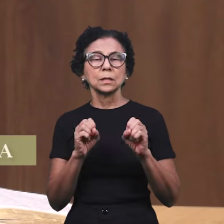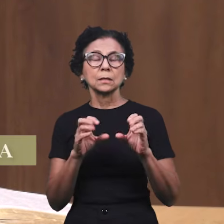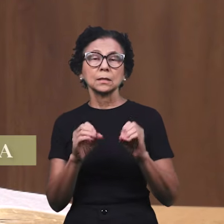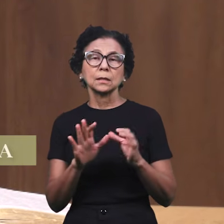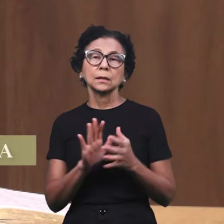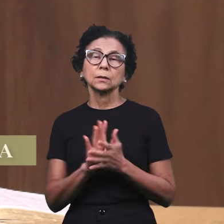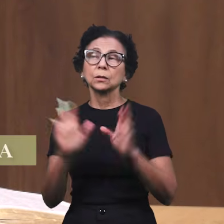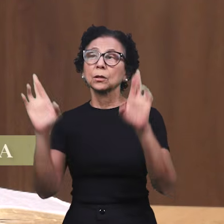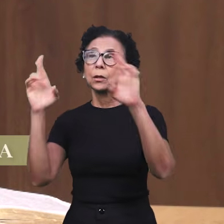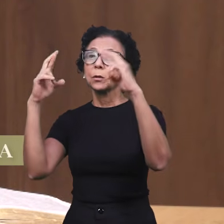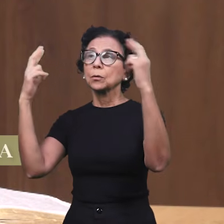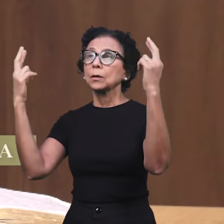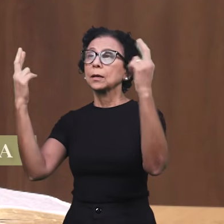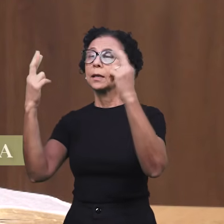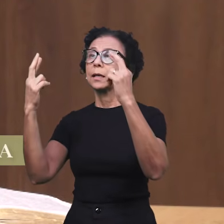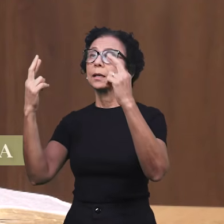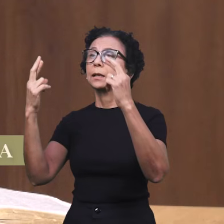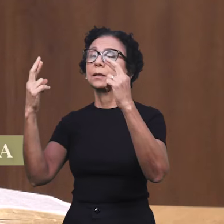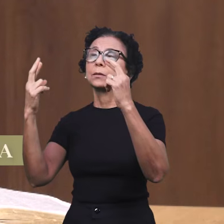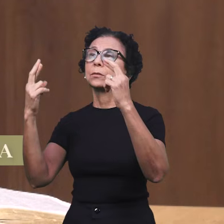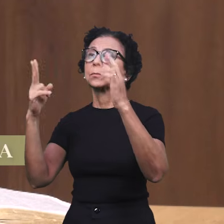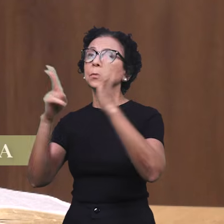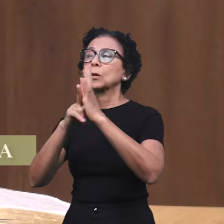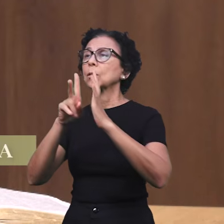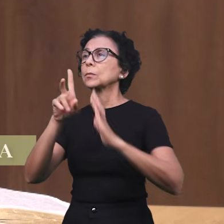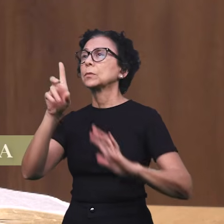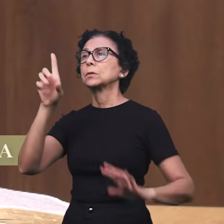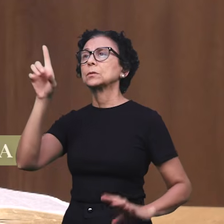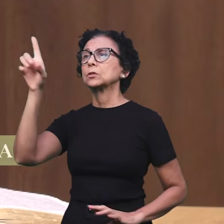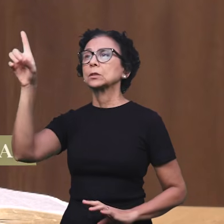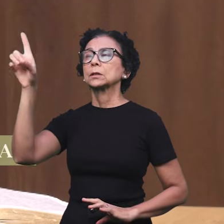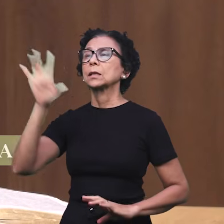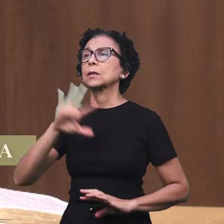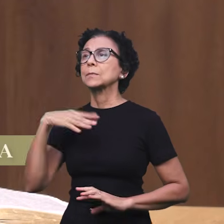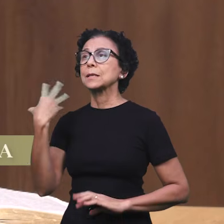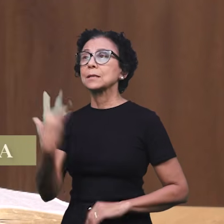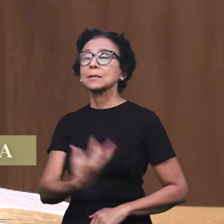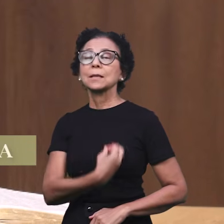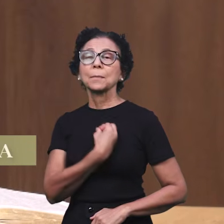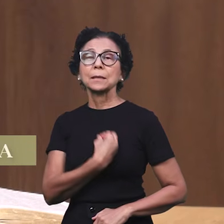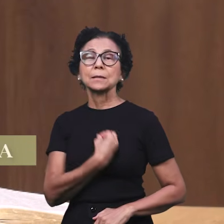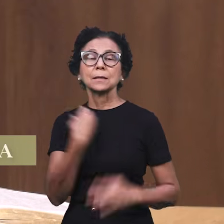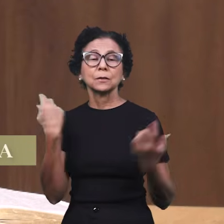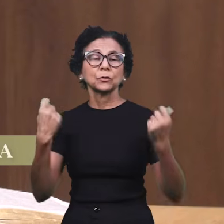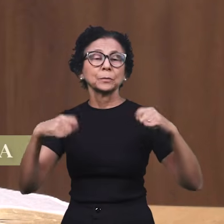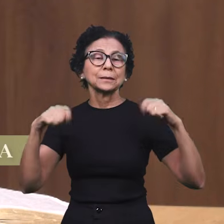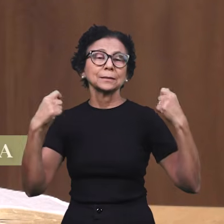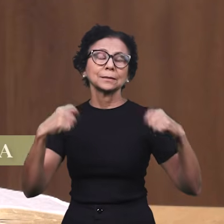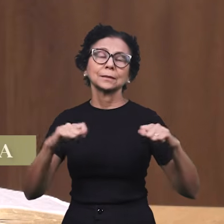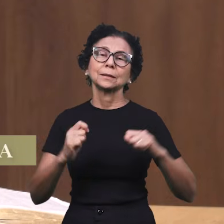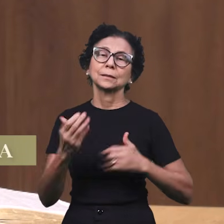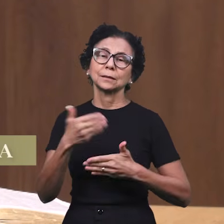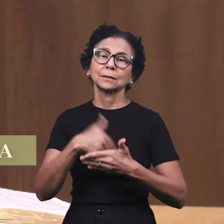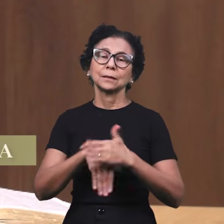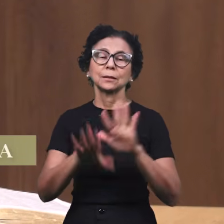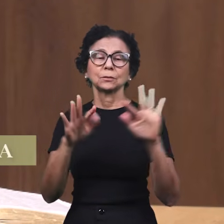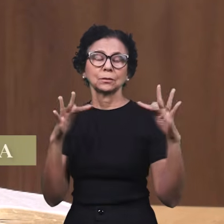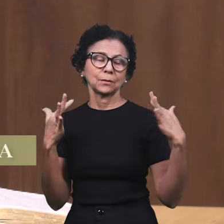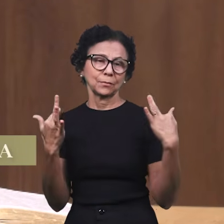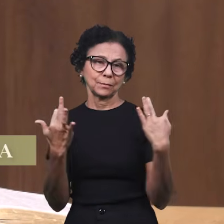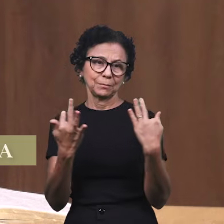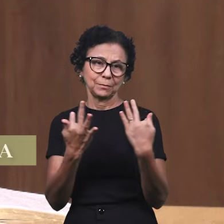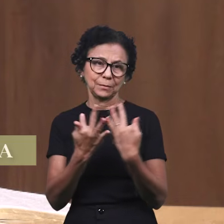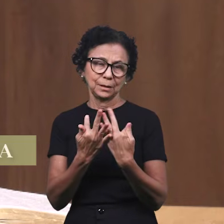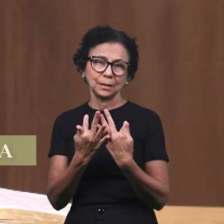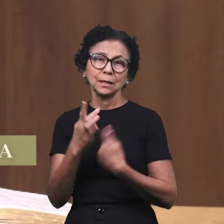a presença do Senhor, que a sua vontade seja feita, né? E o pão seja provido.